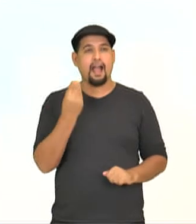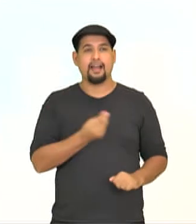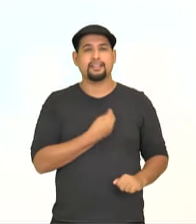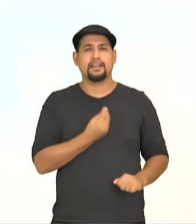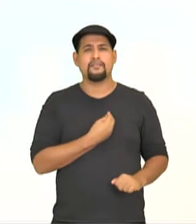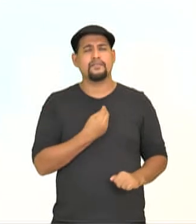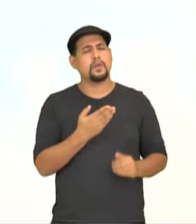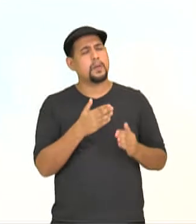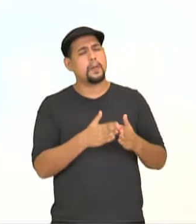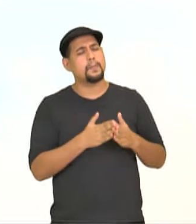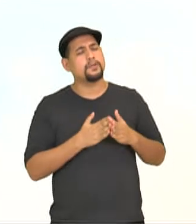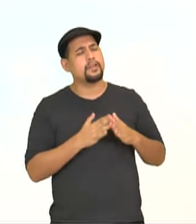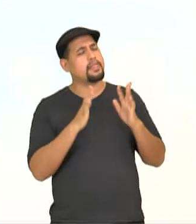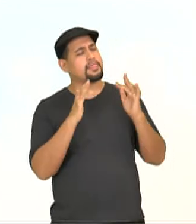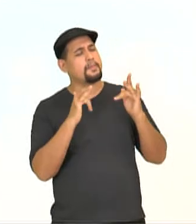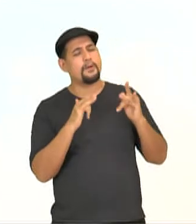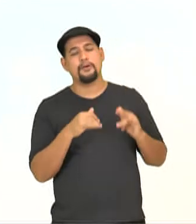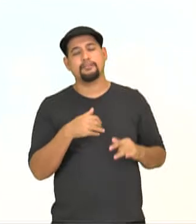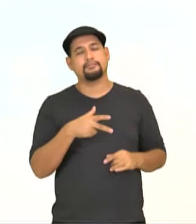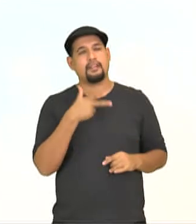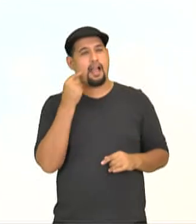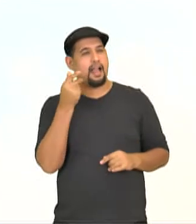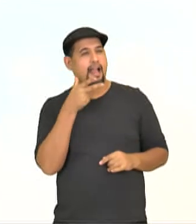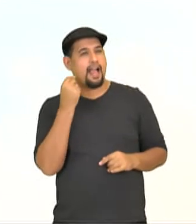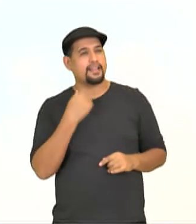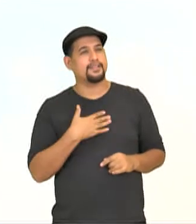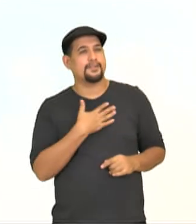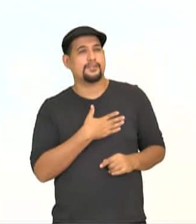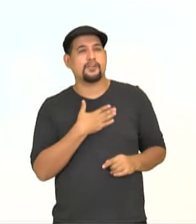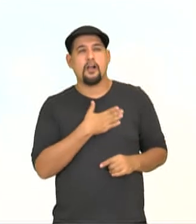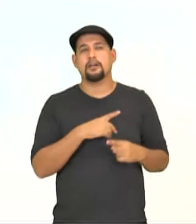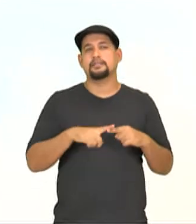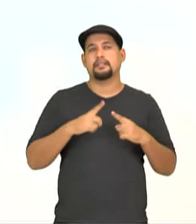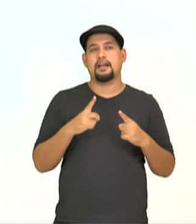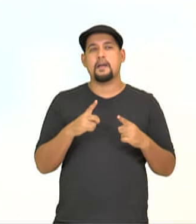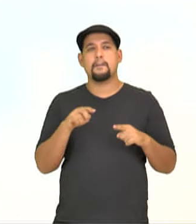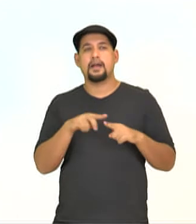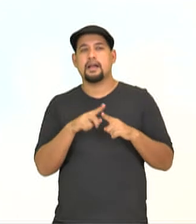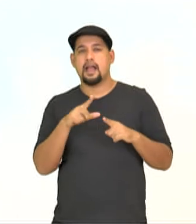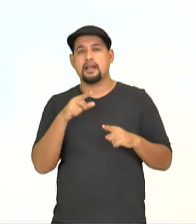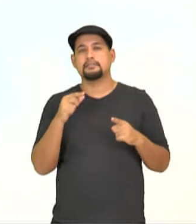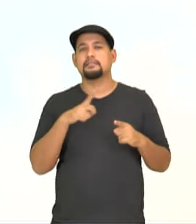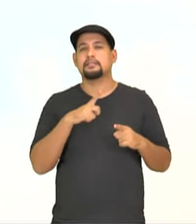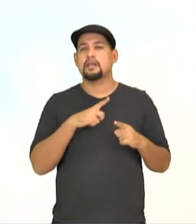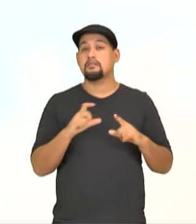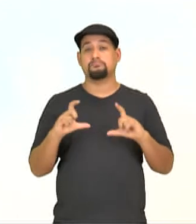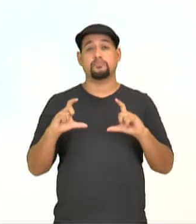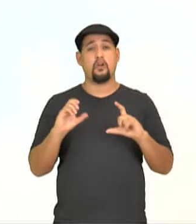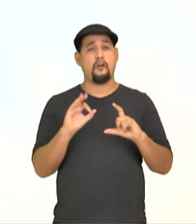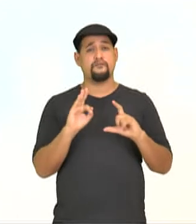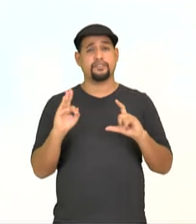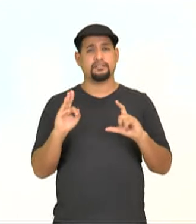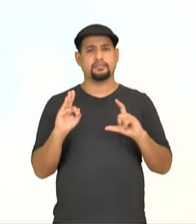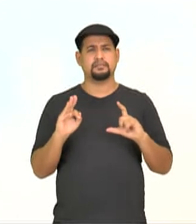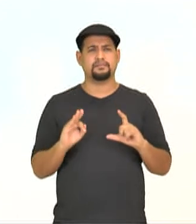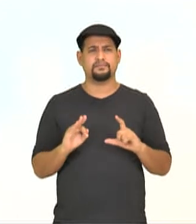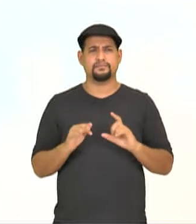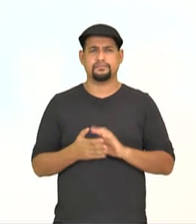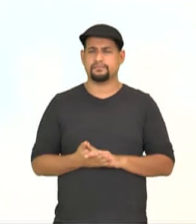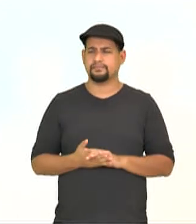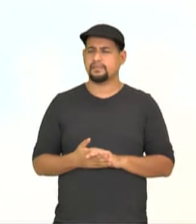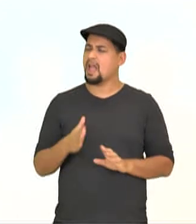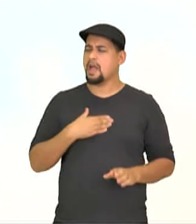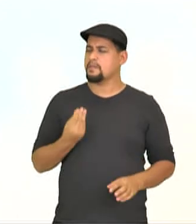pedindo namoro, a gatinha que ele gosta. E ela tá com uma plaquinha off. E gaturro, en